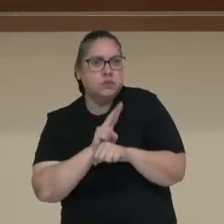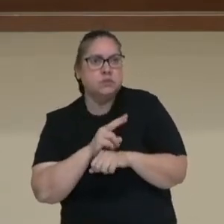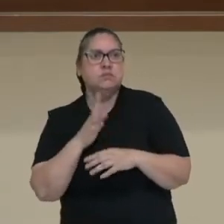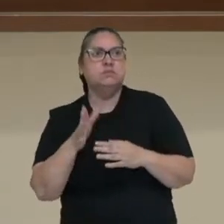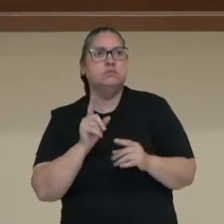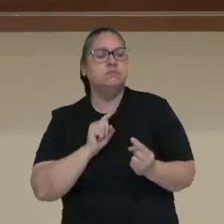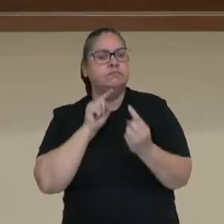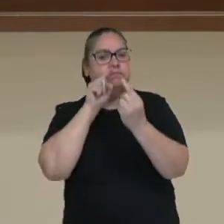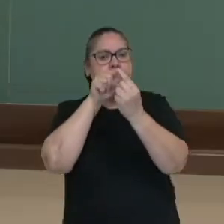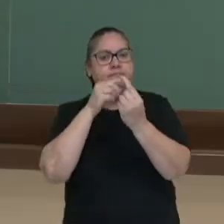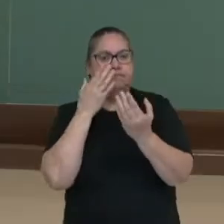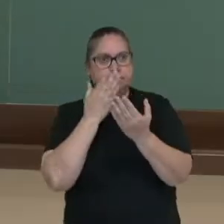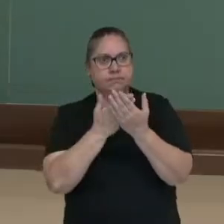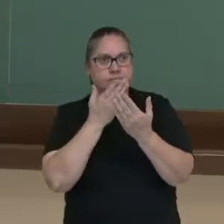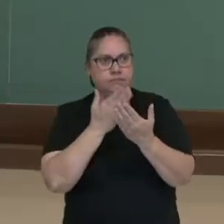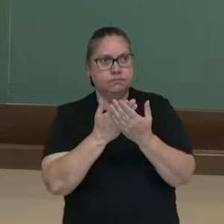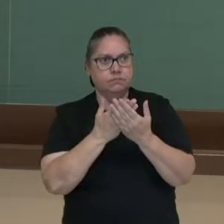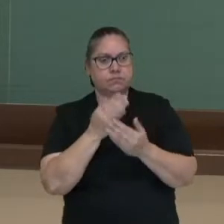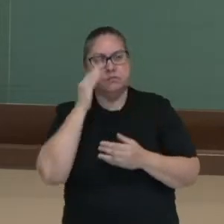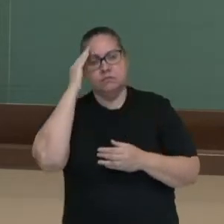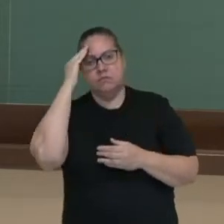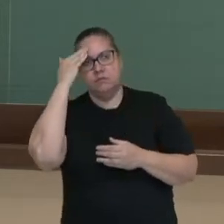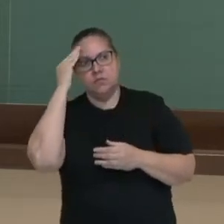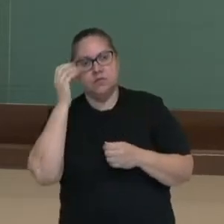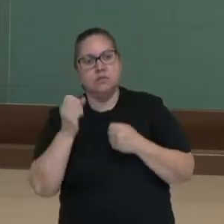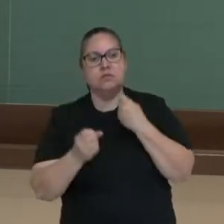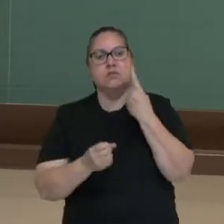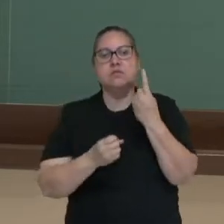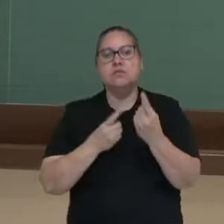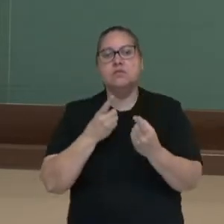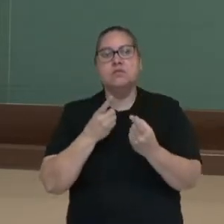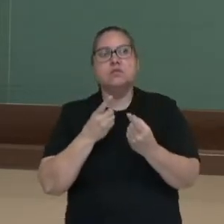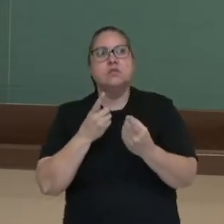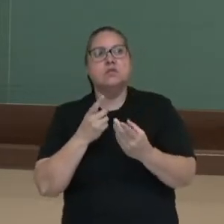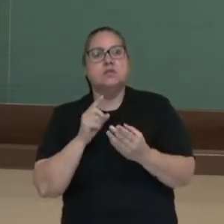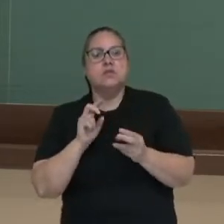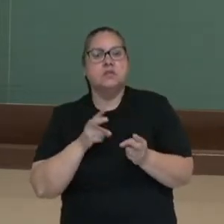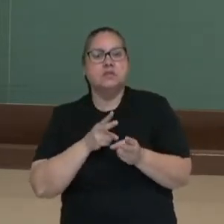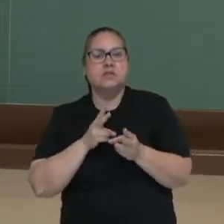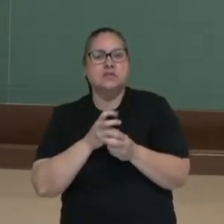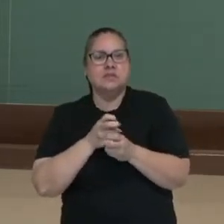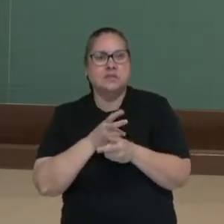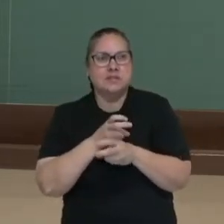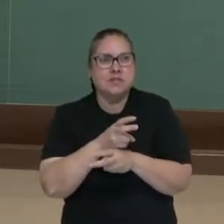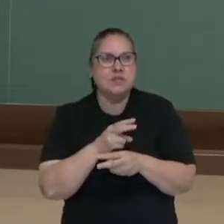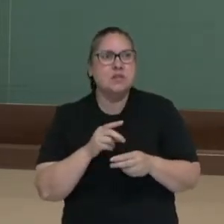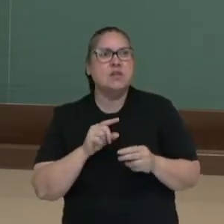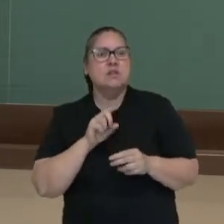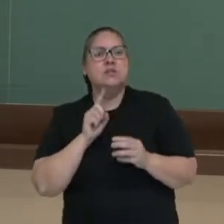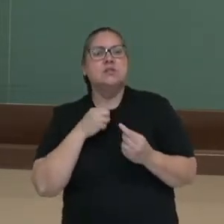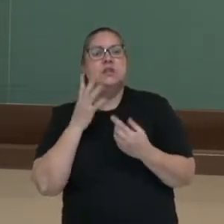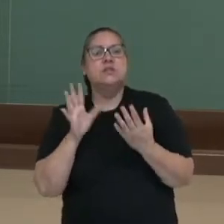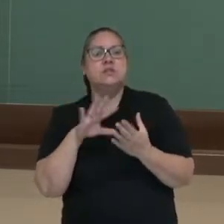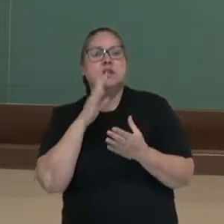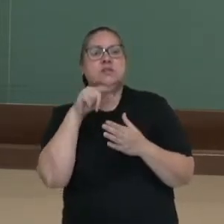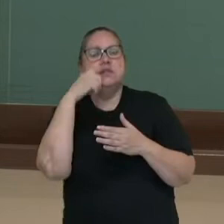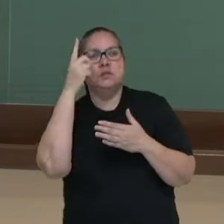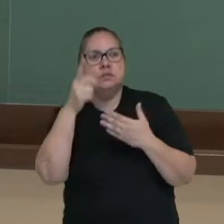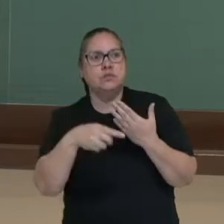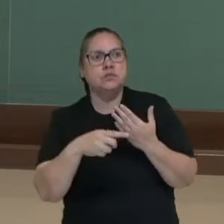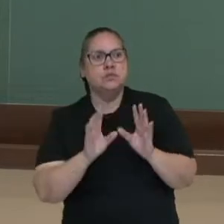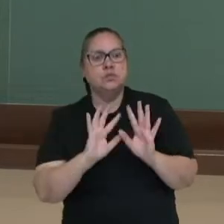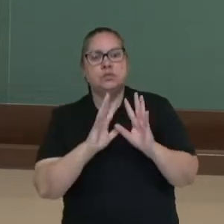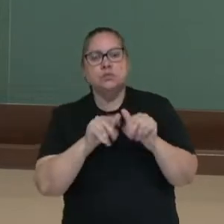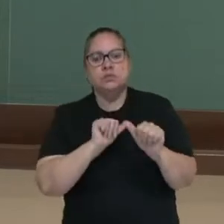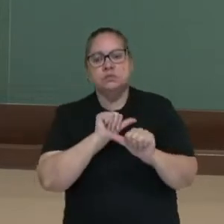ao objetivo da nossa aula, então: compreender algumas formas de contaminação da água e as suas consequências.